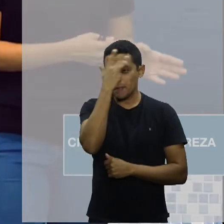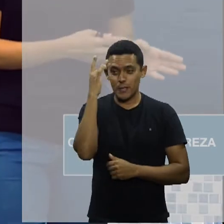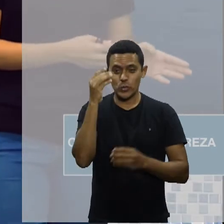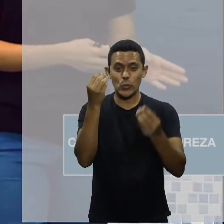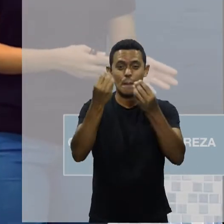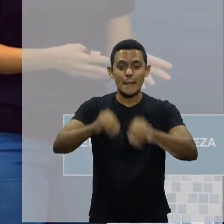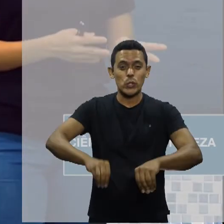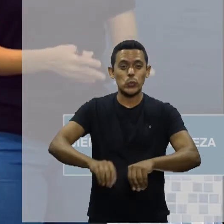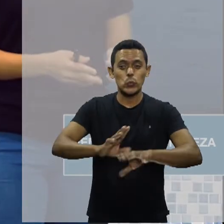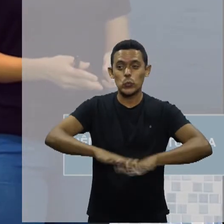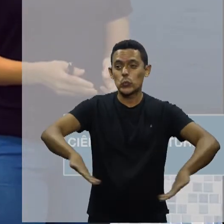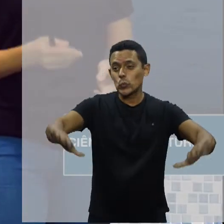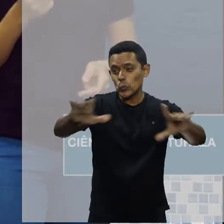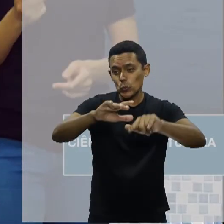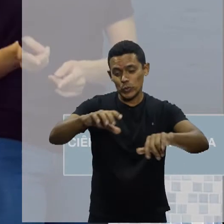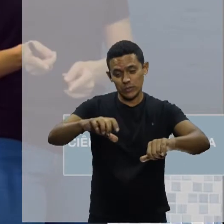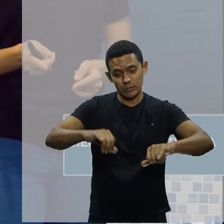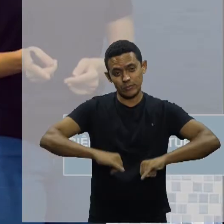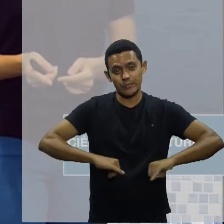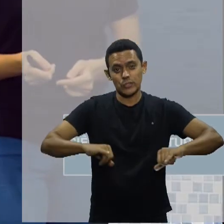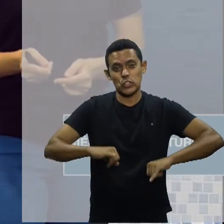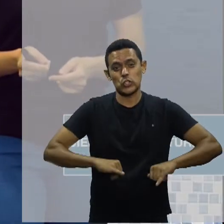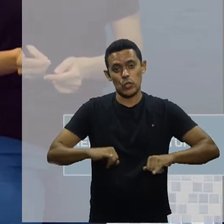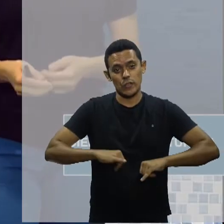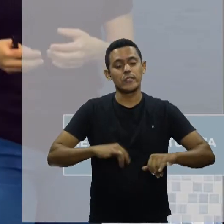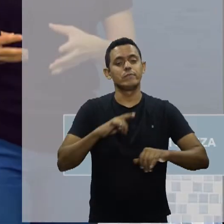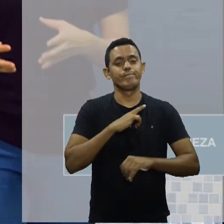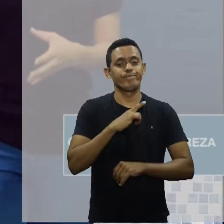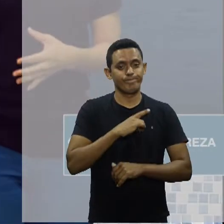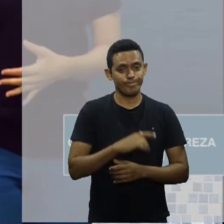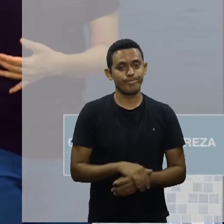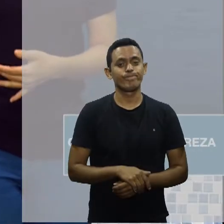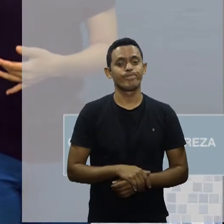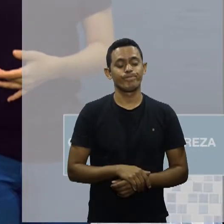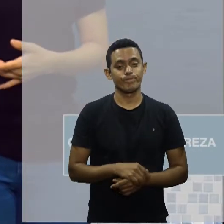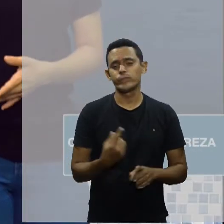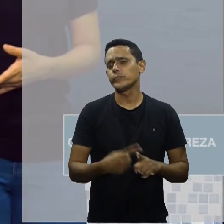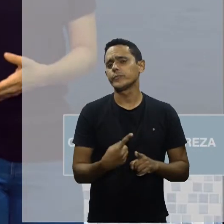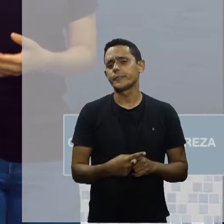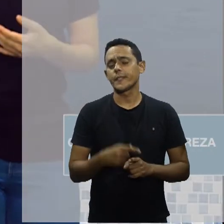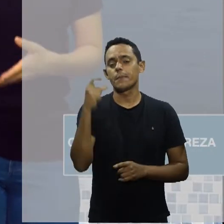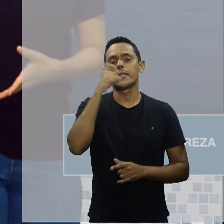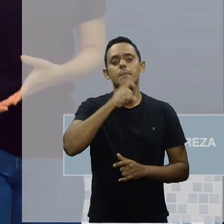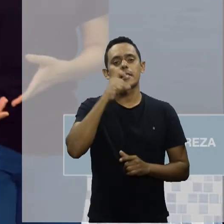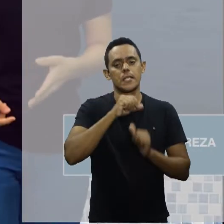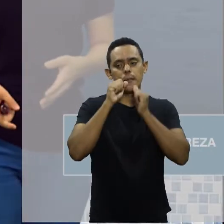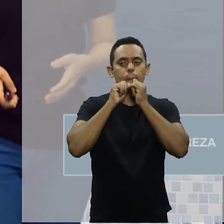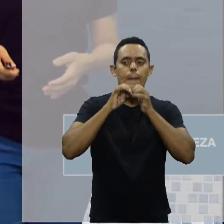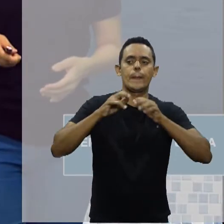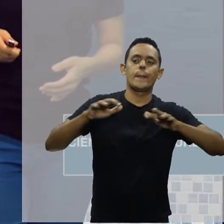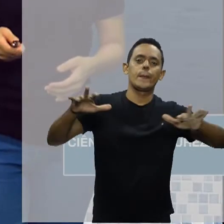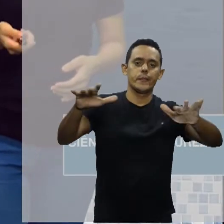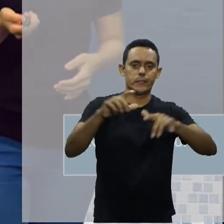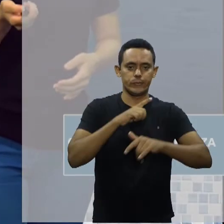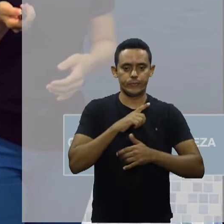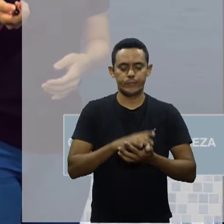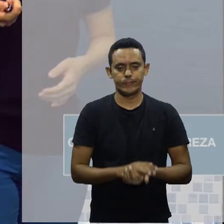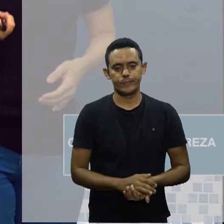têm um impacto muito grande na saúde pública, como a gente está vendo, né, a gente já está vendo esse impacto na saúde pública das fake news.